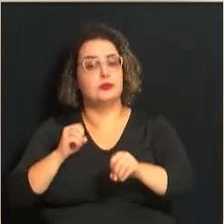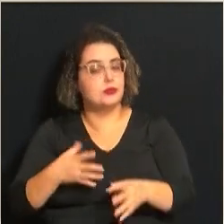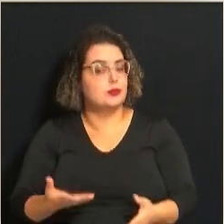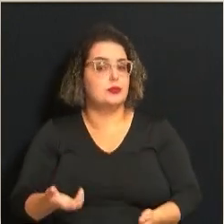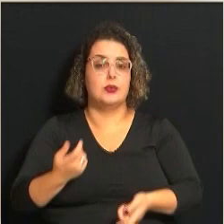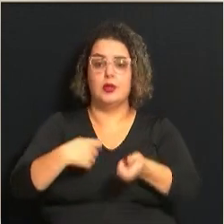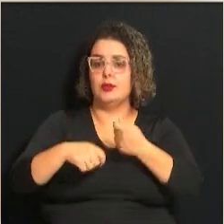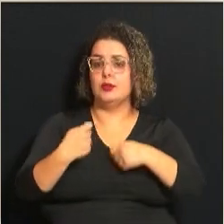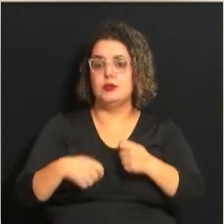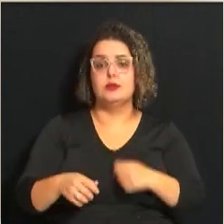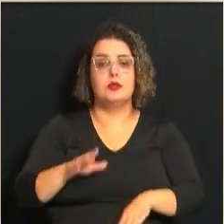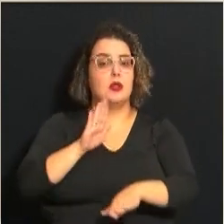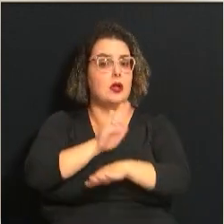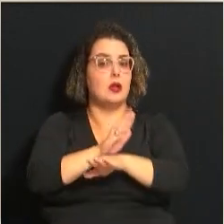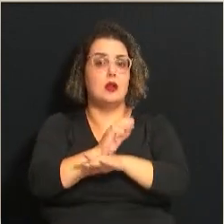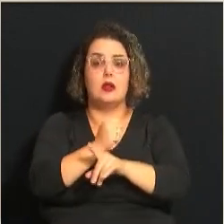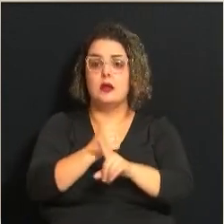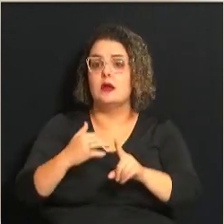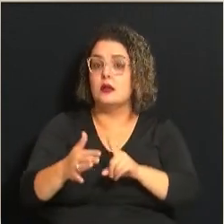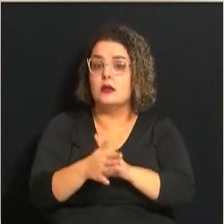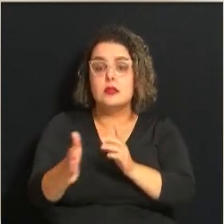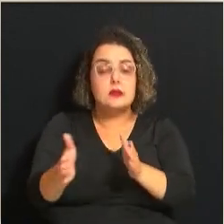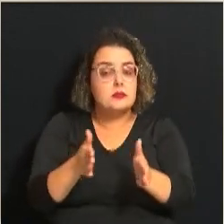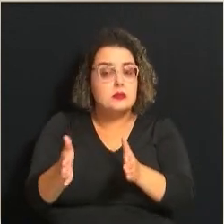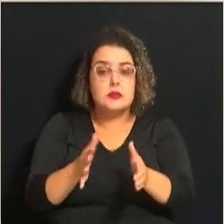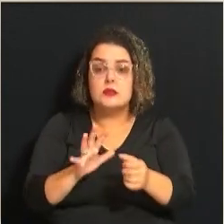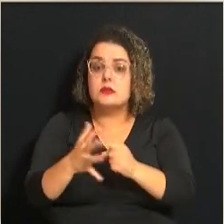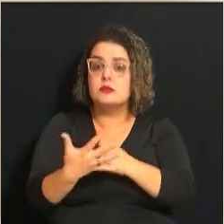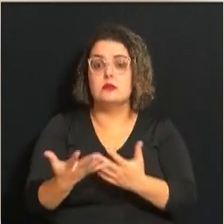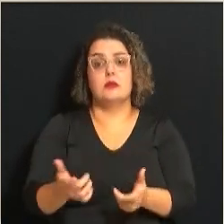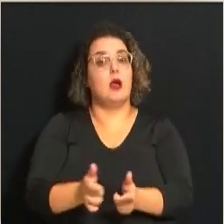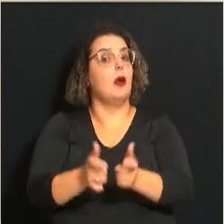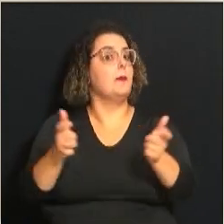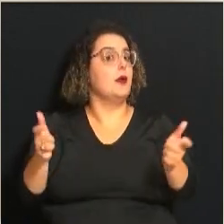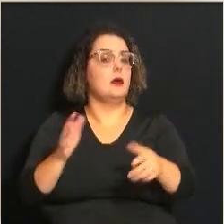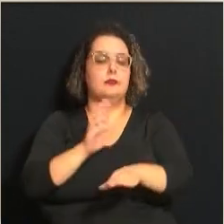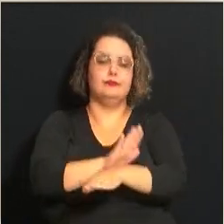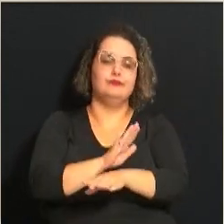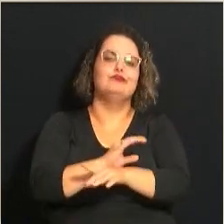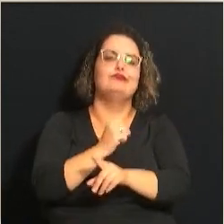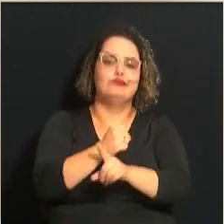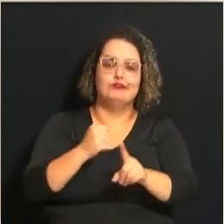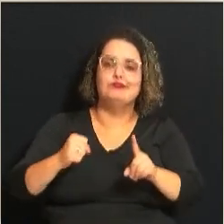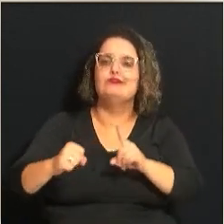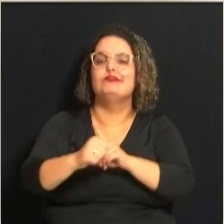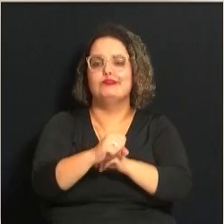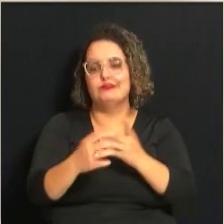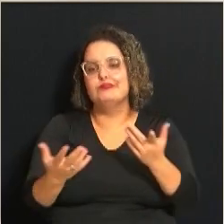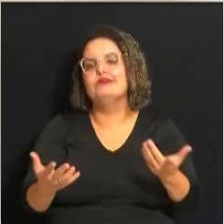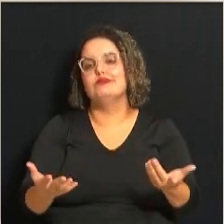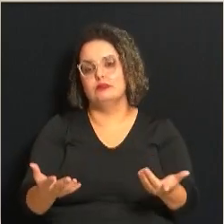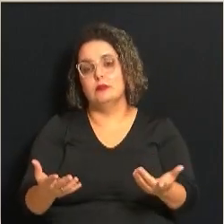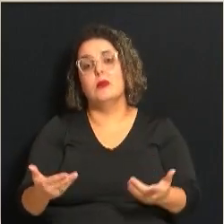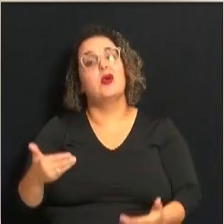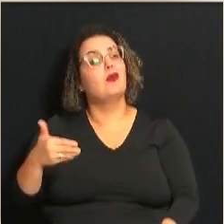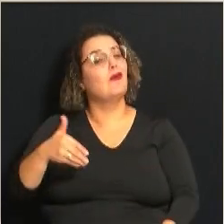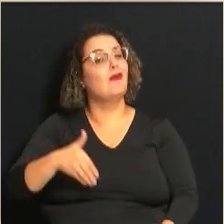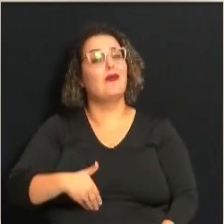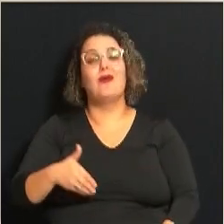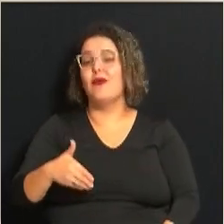administração, assistência, gente. Nesse período de pandemia aumentou o número, né, aí da população que está passando fome, que